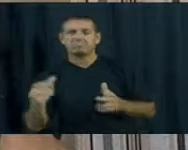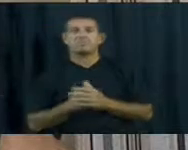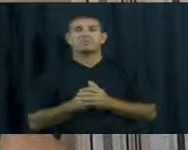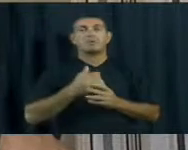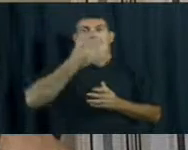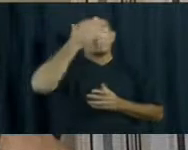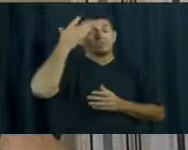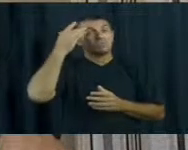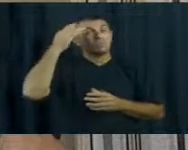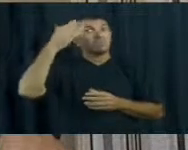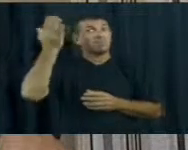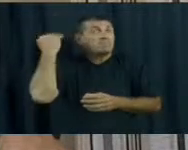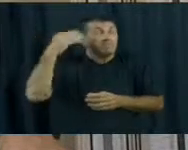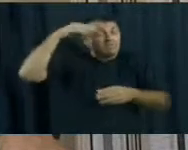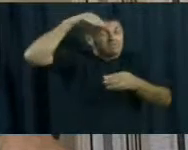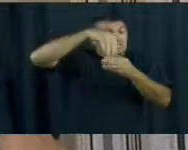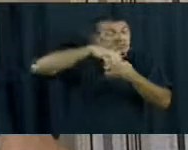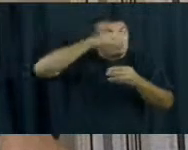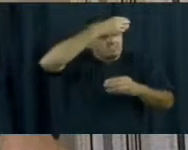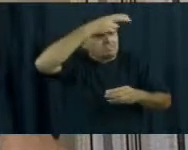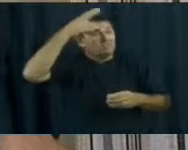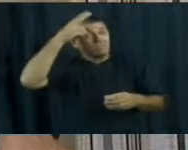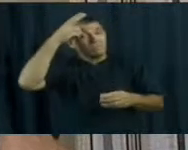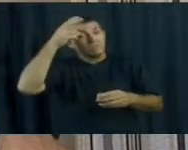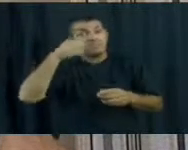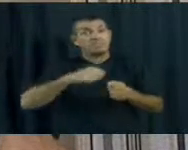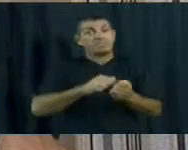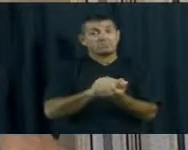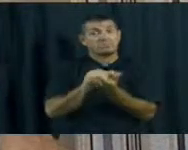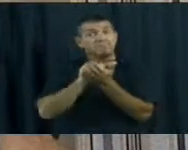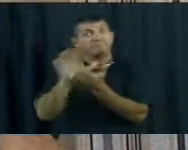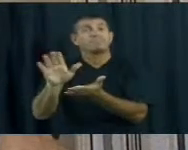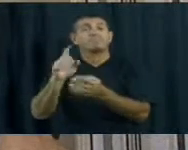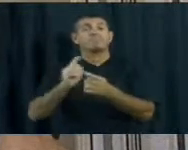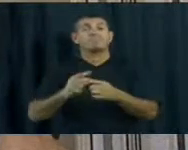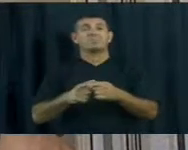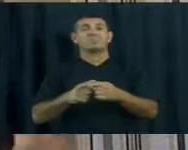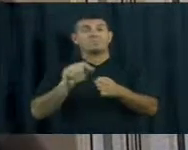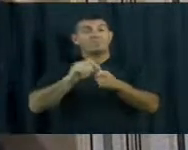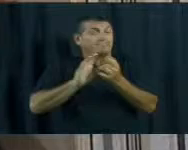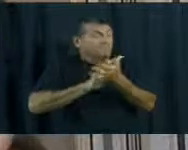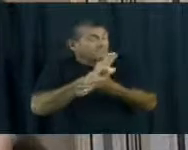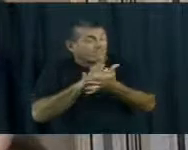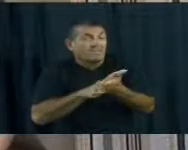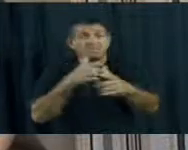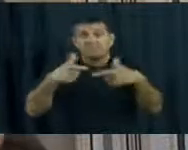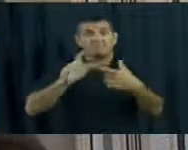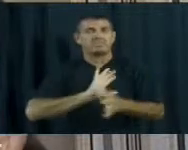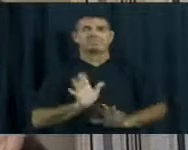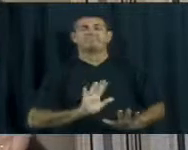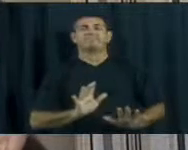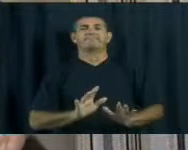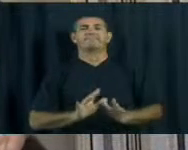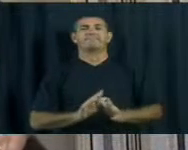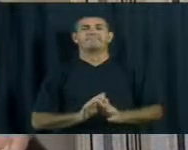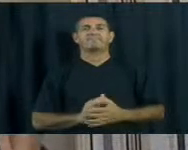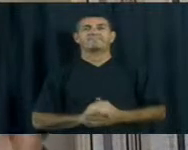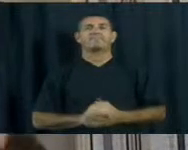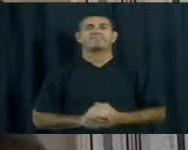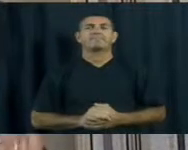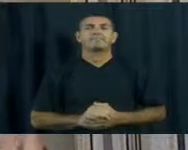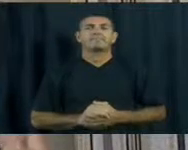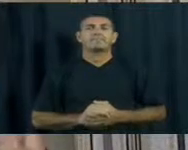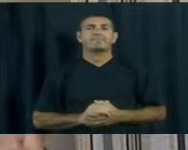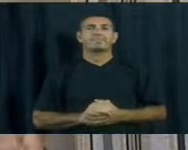estavam dentro da máquina pública e tiveram que sair porque não correspondiam à necessidade atual do município